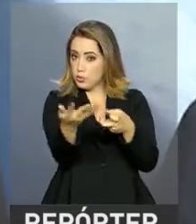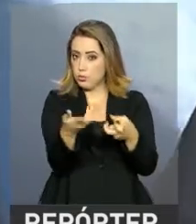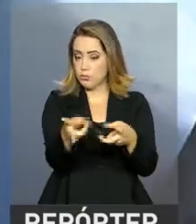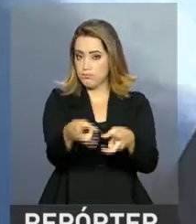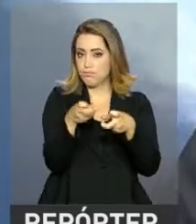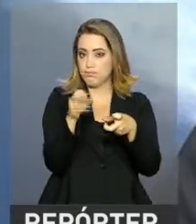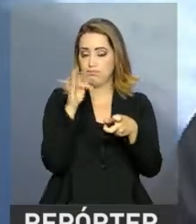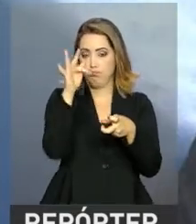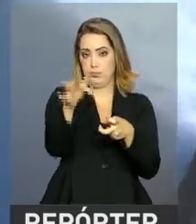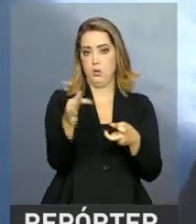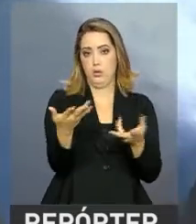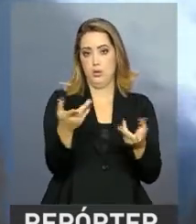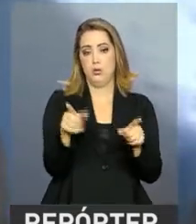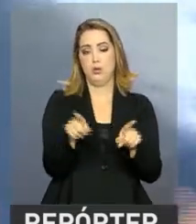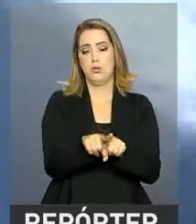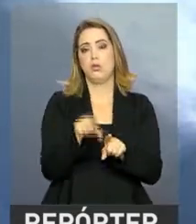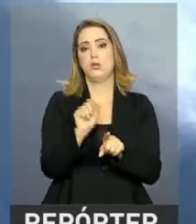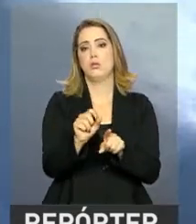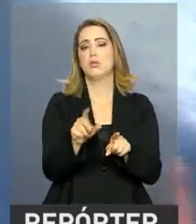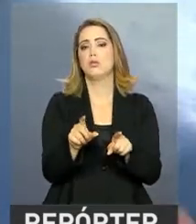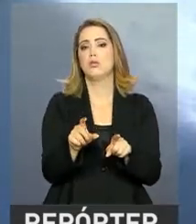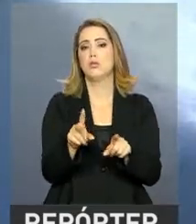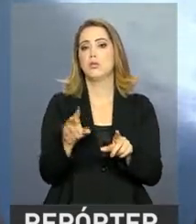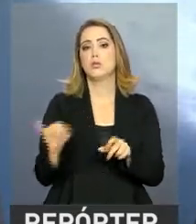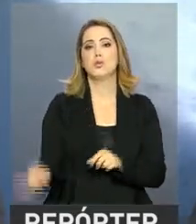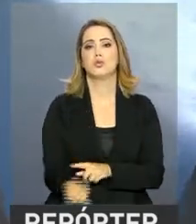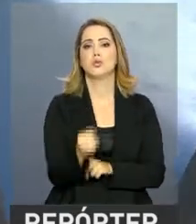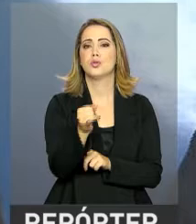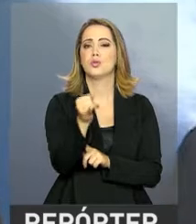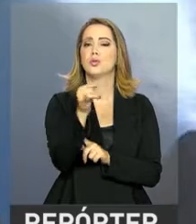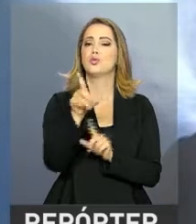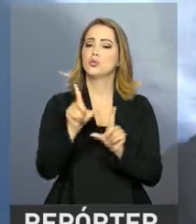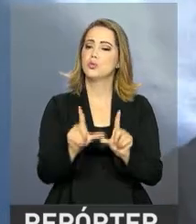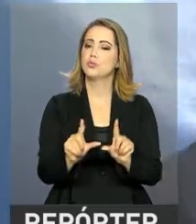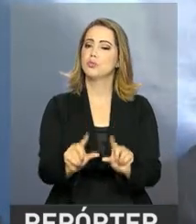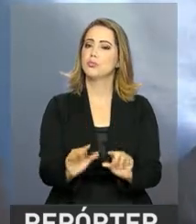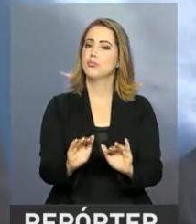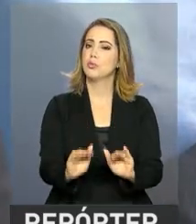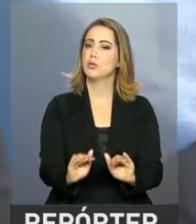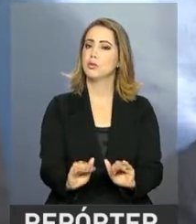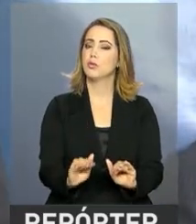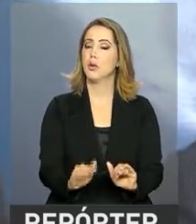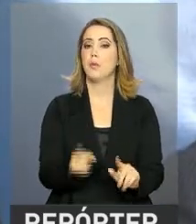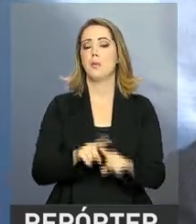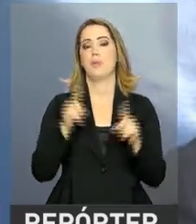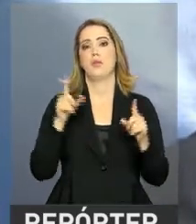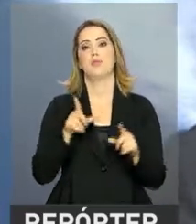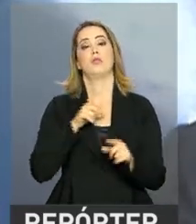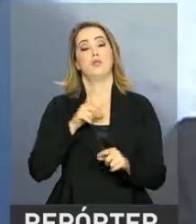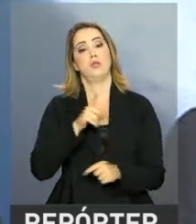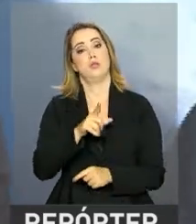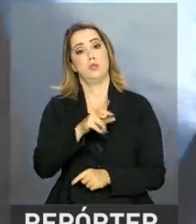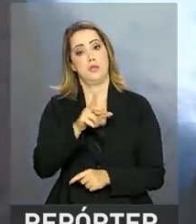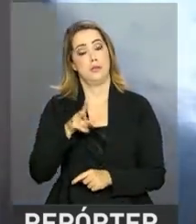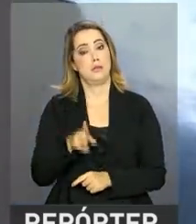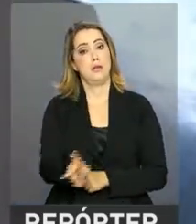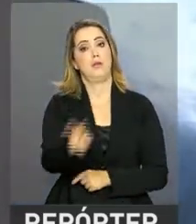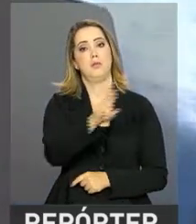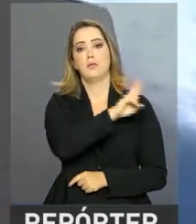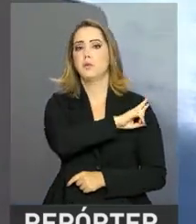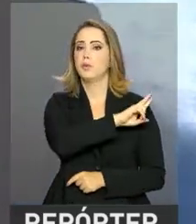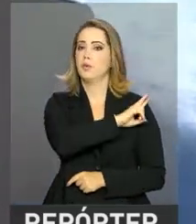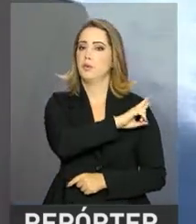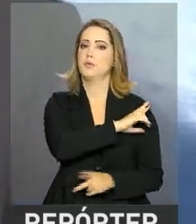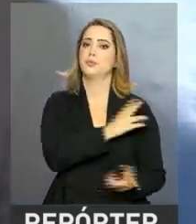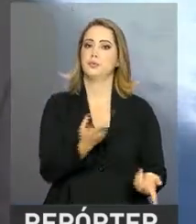mas há uma projeção no sentido de que os juros venham caindo paulatinamente, porém responsavelmente. Com muita